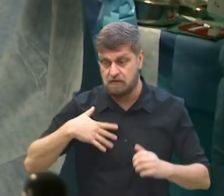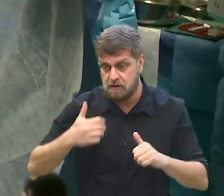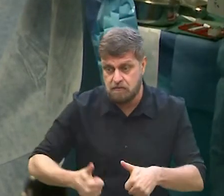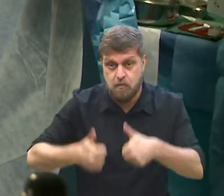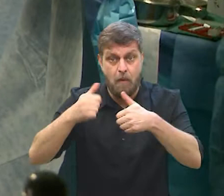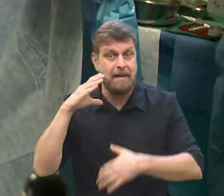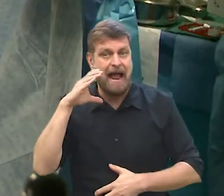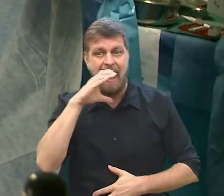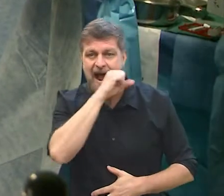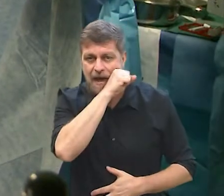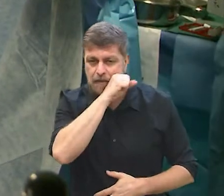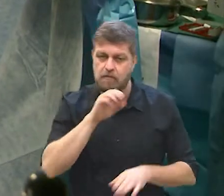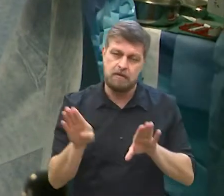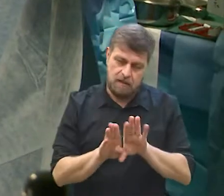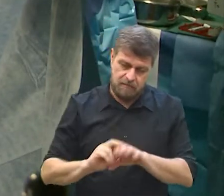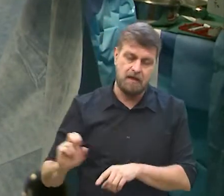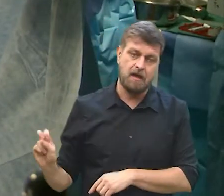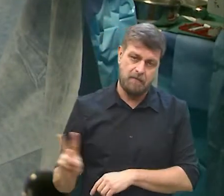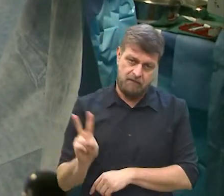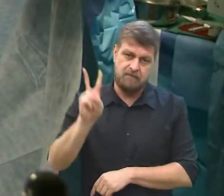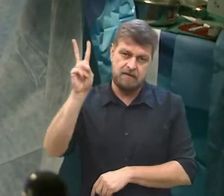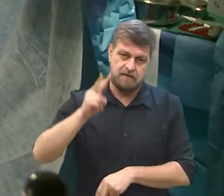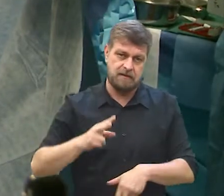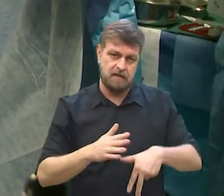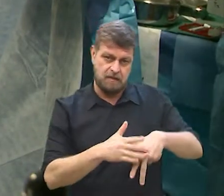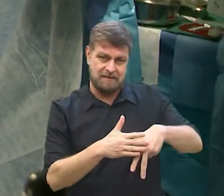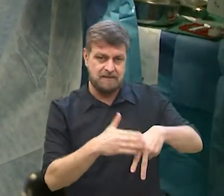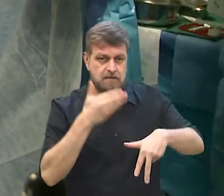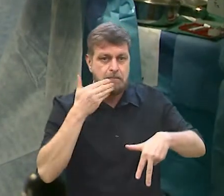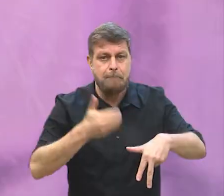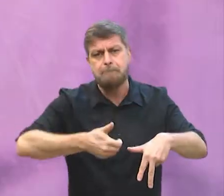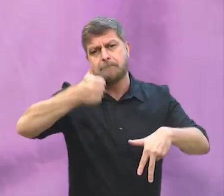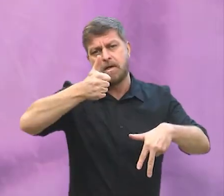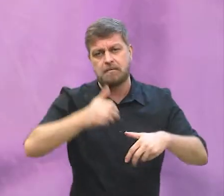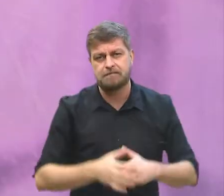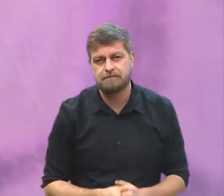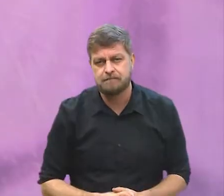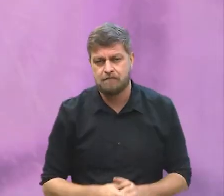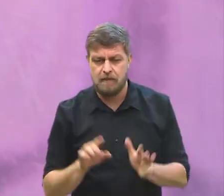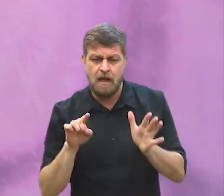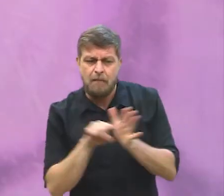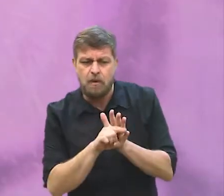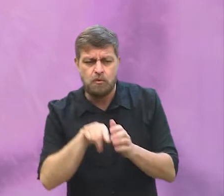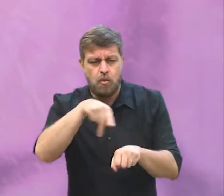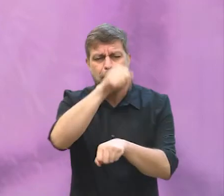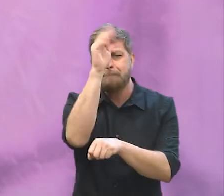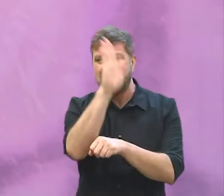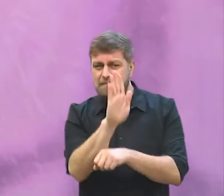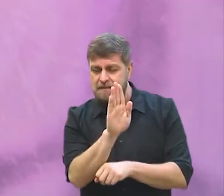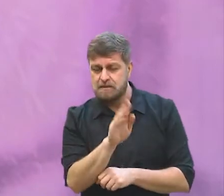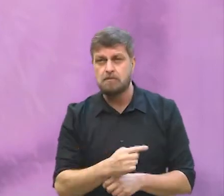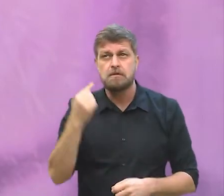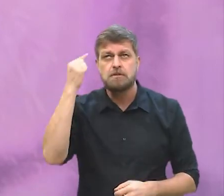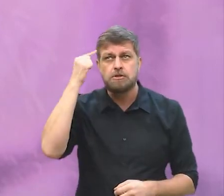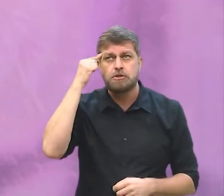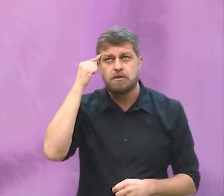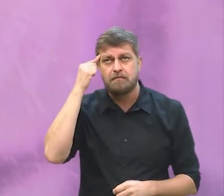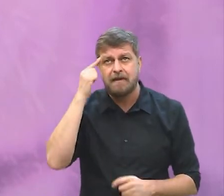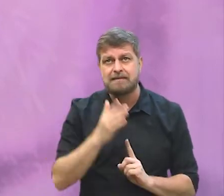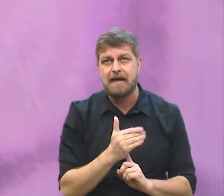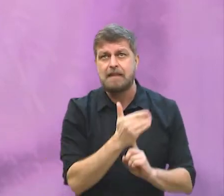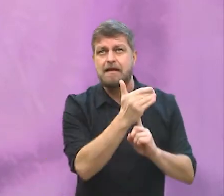essa também tem sido uma vantagem para o paciente. Agora, doutora, como é que está o Brasil, quando a gente pensa em tecnologia e medicina,